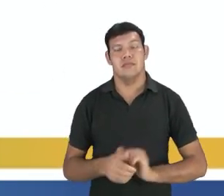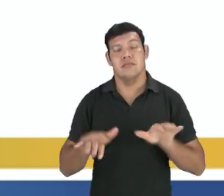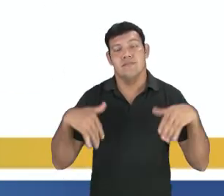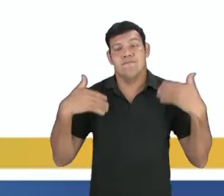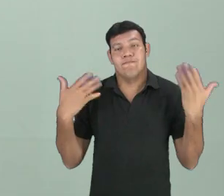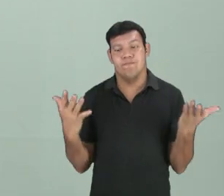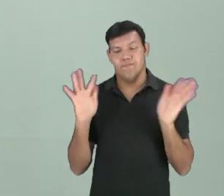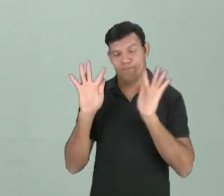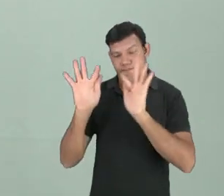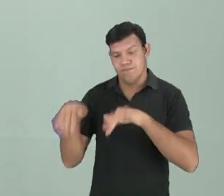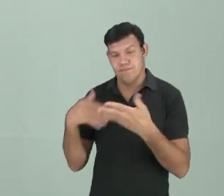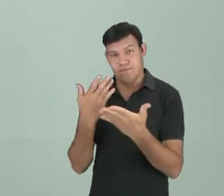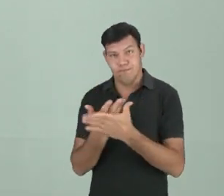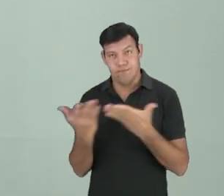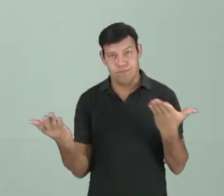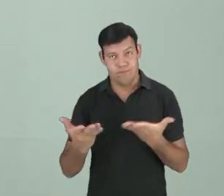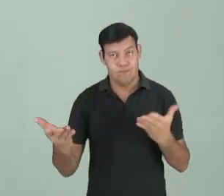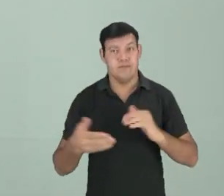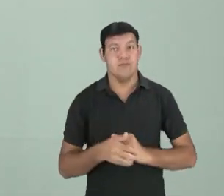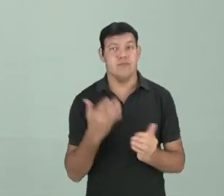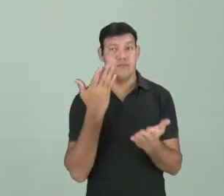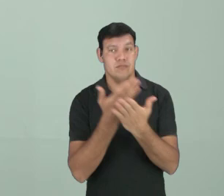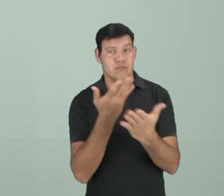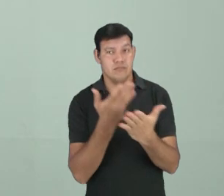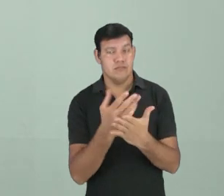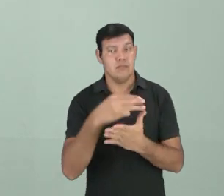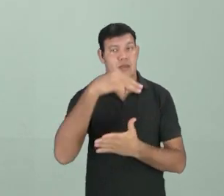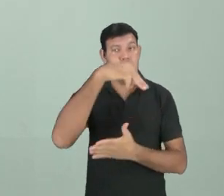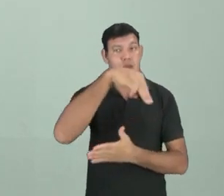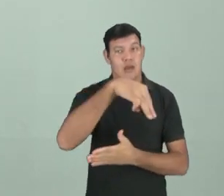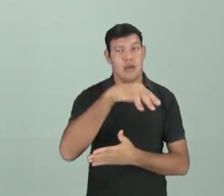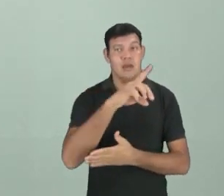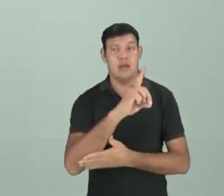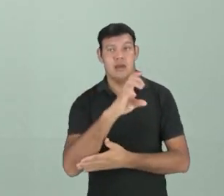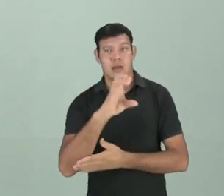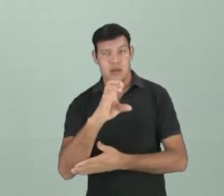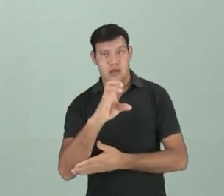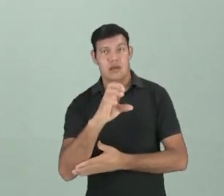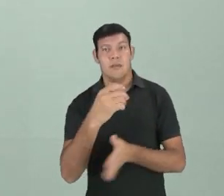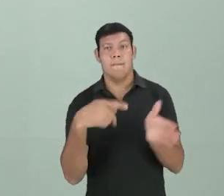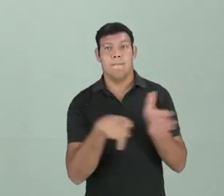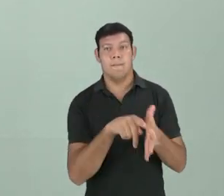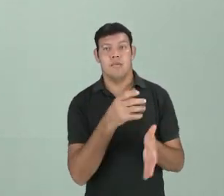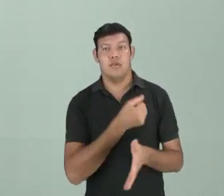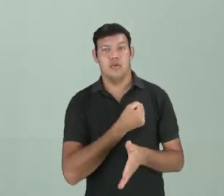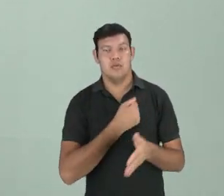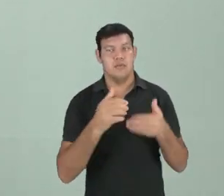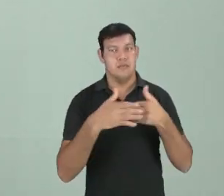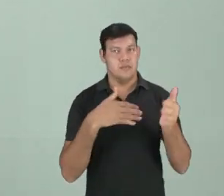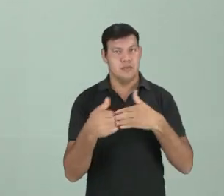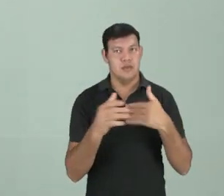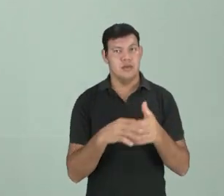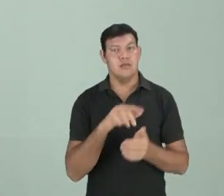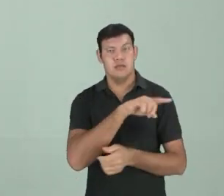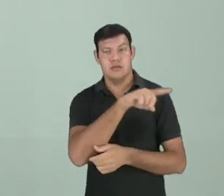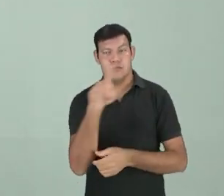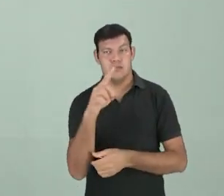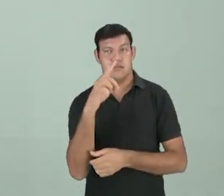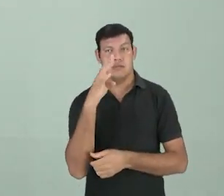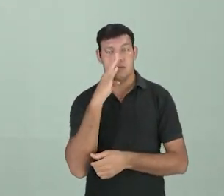Então, galera, por hoje é só. Hoje nós vimos máximo divisor comum de um número. Vocês podem estar revendo essa